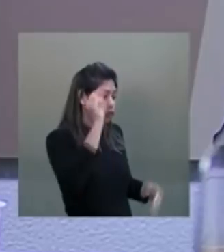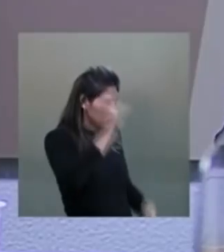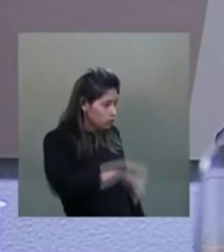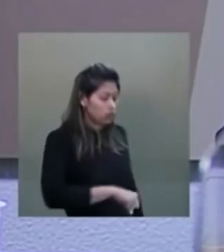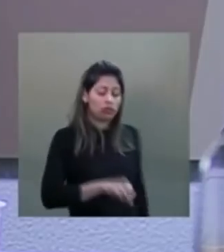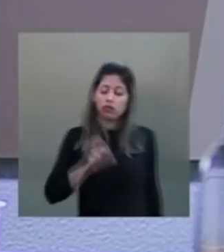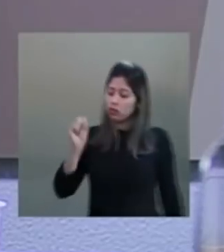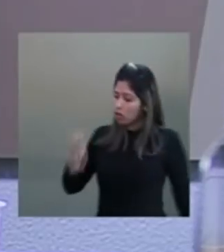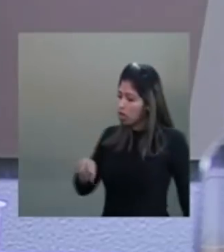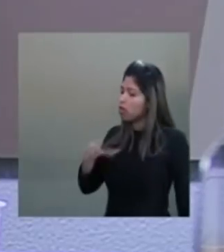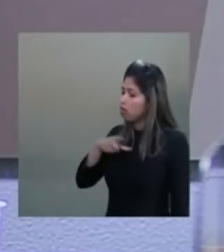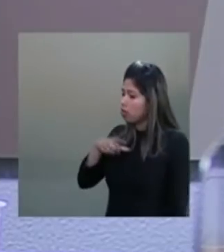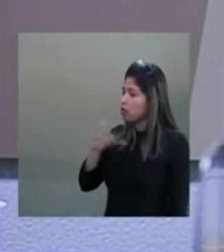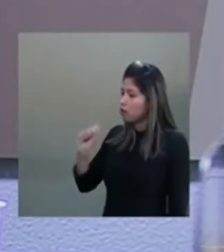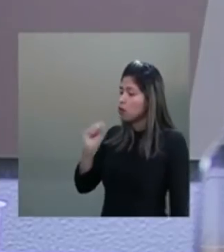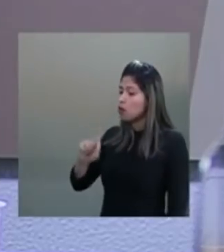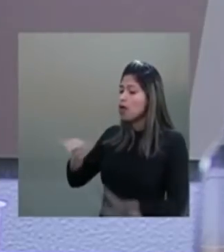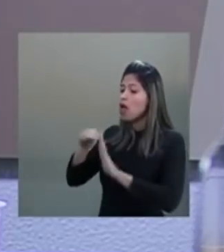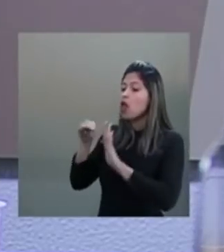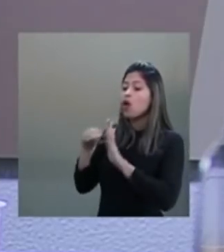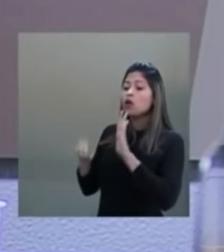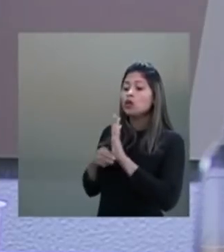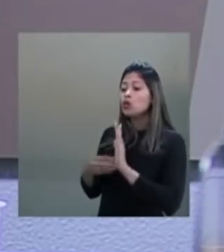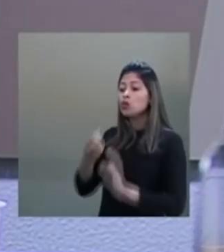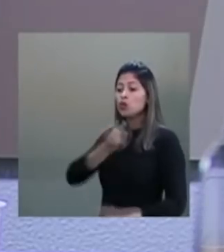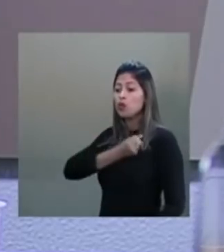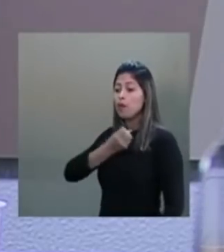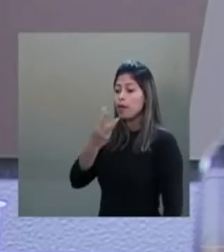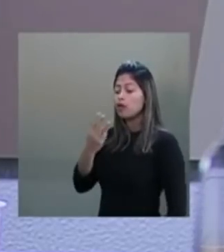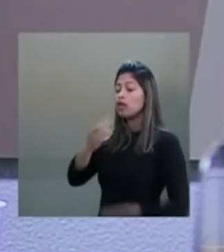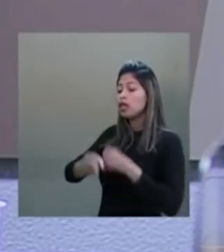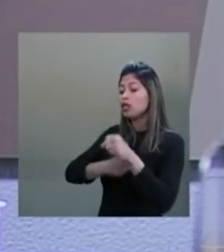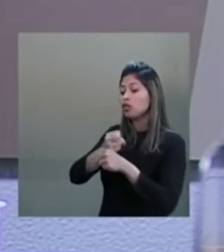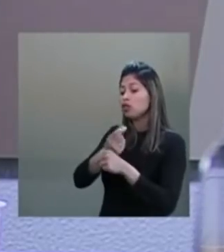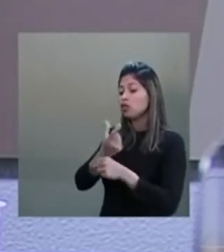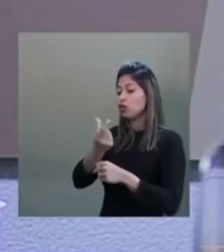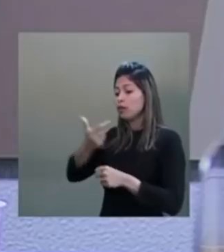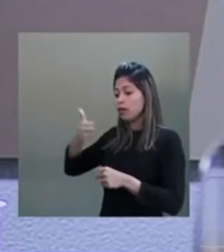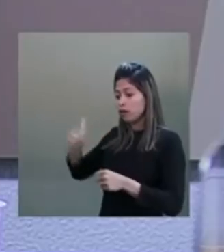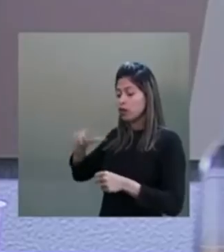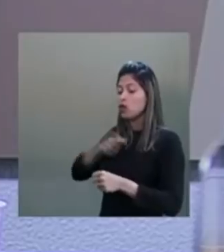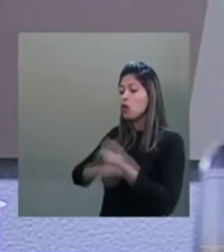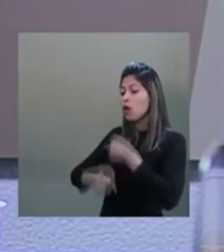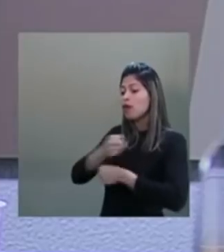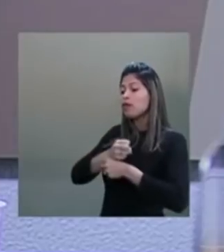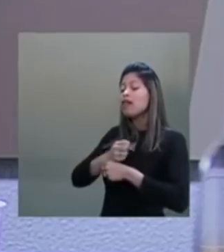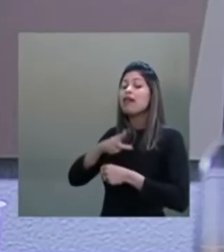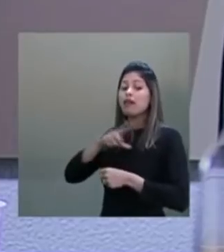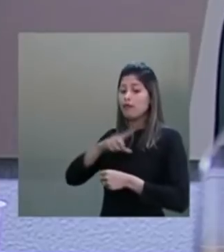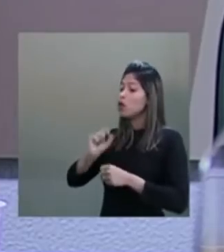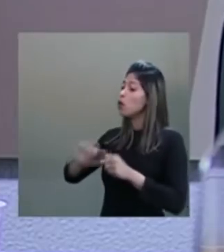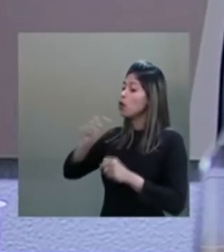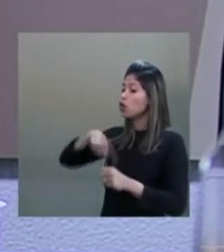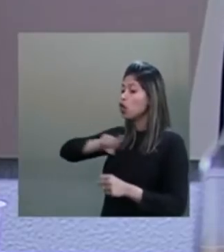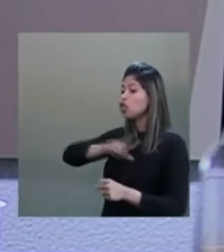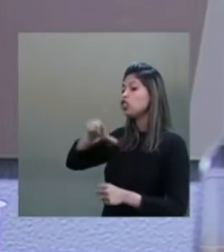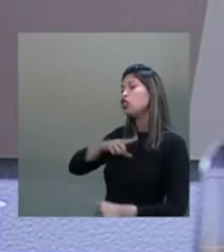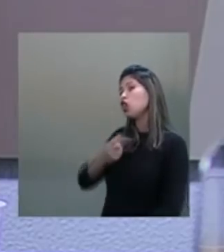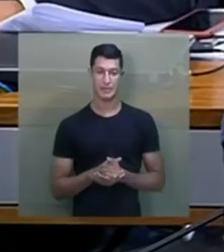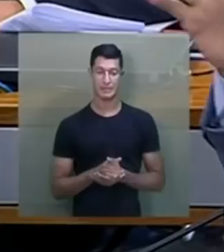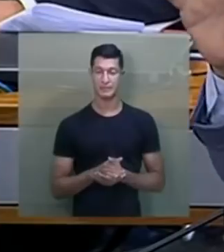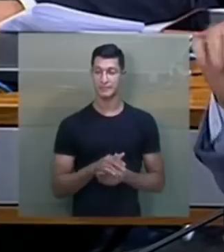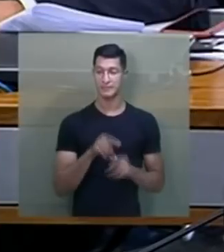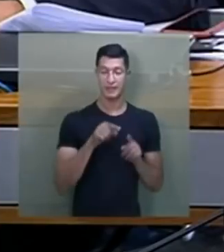corrupção e salientou que nenhum funcionário do FNDE está envolvido e que o dinheiro não chegou a ser liberado, mas empenhado, ou